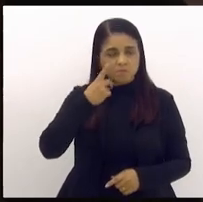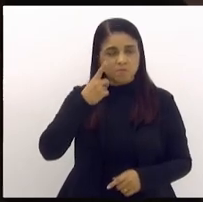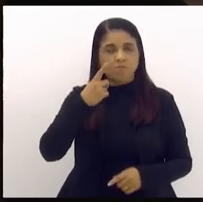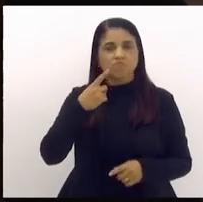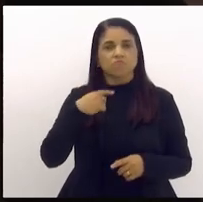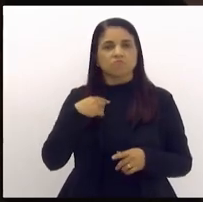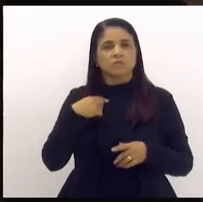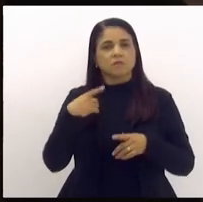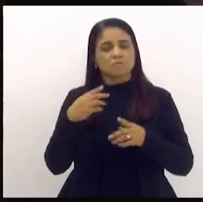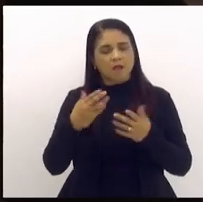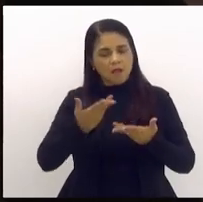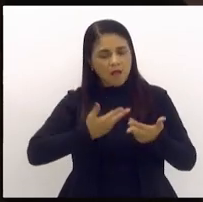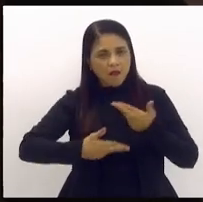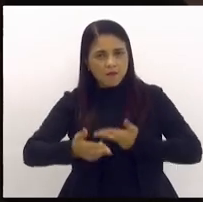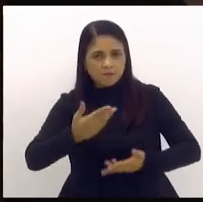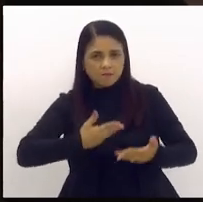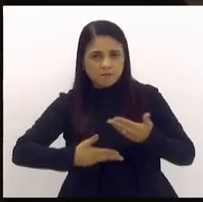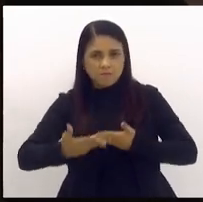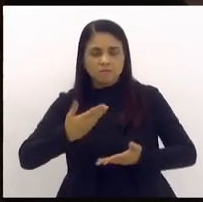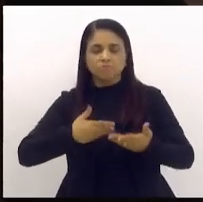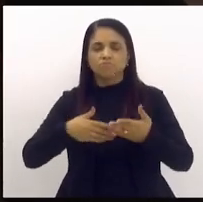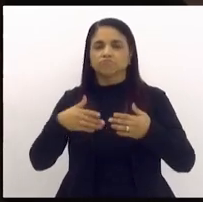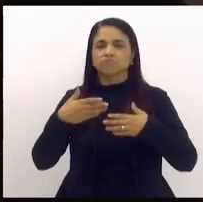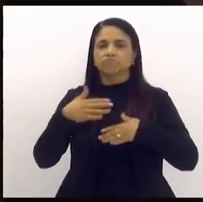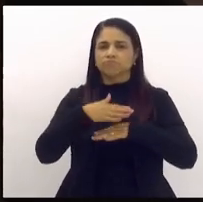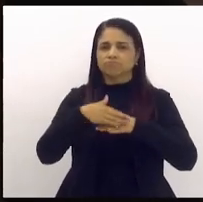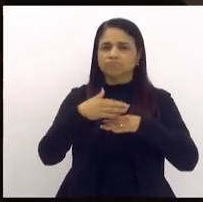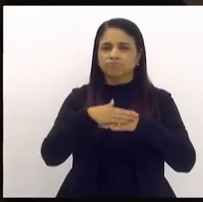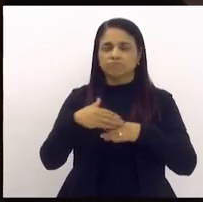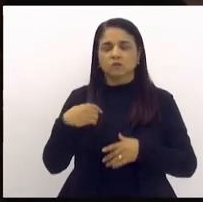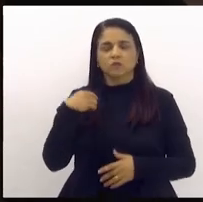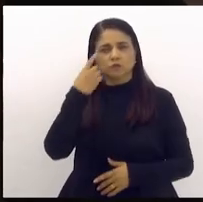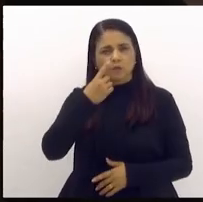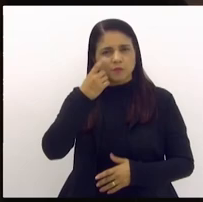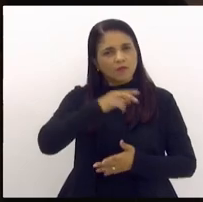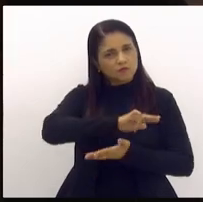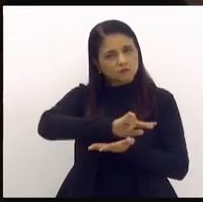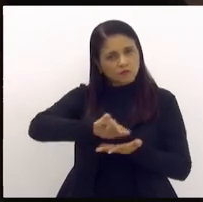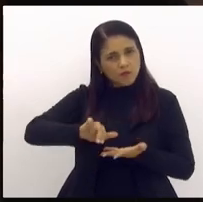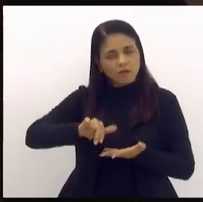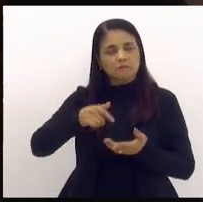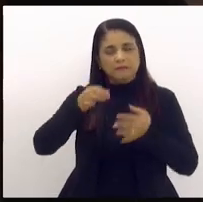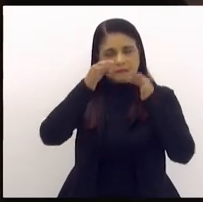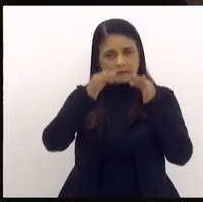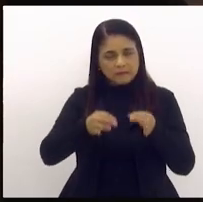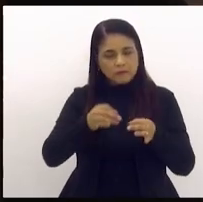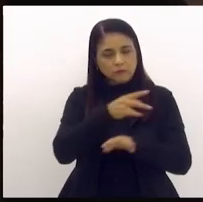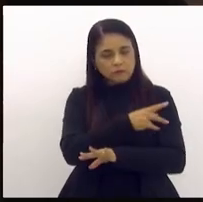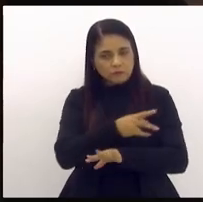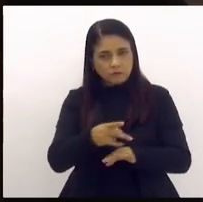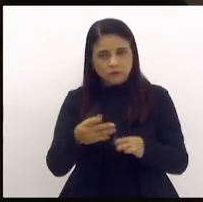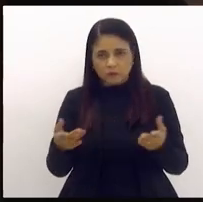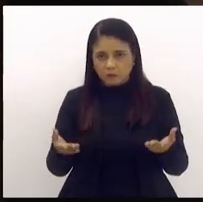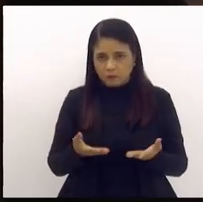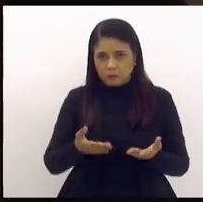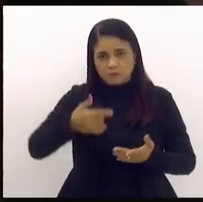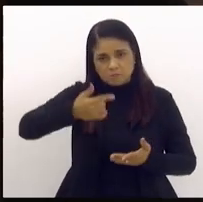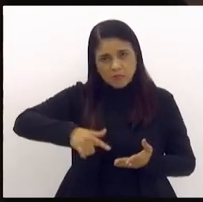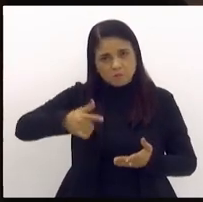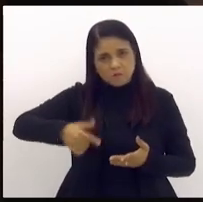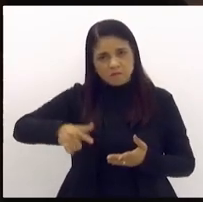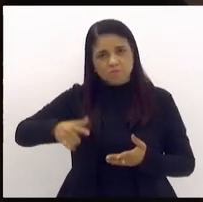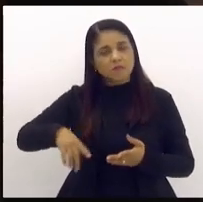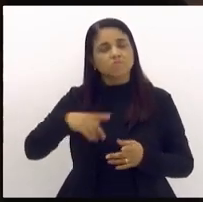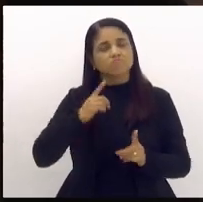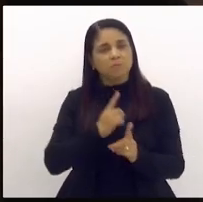tão afetuosa que Vossa Excelência tem com muitos deputados nessa casa, e tenho certeza que a sua visita aqui será mais constante